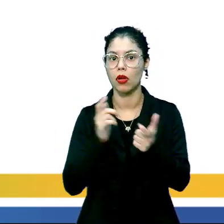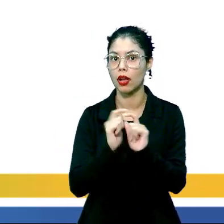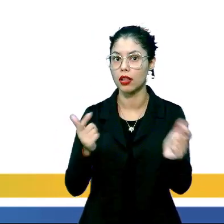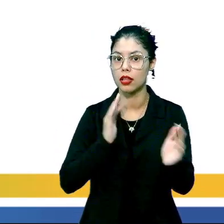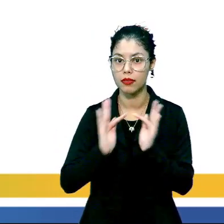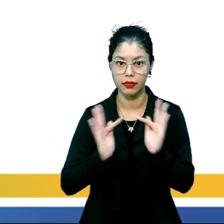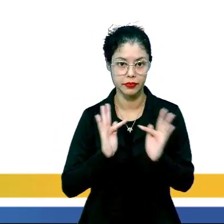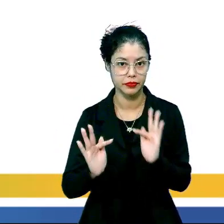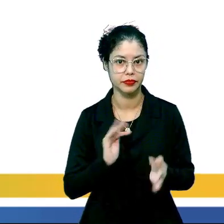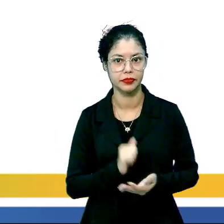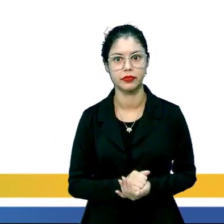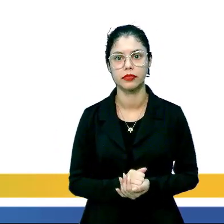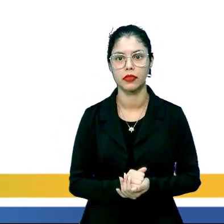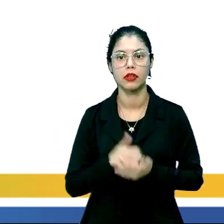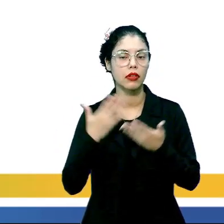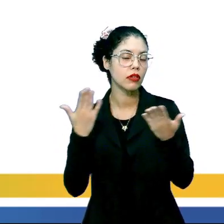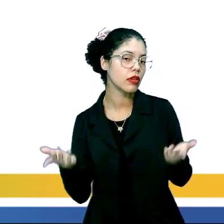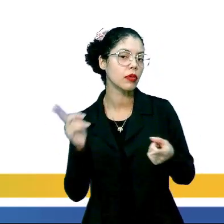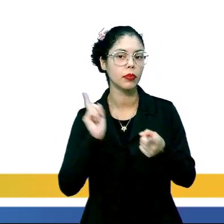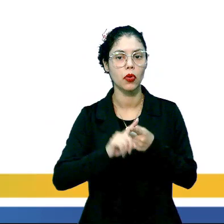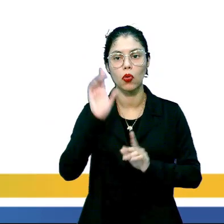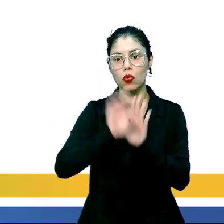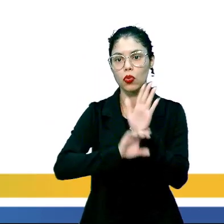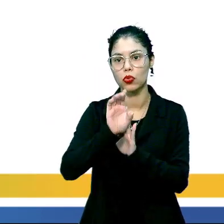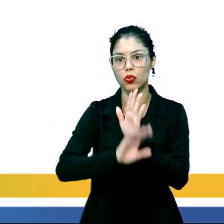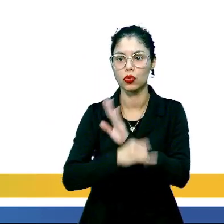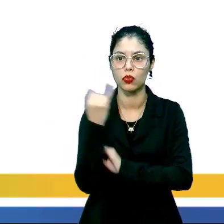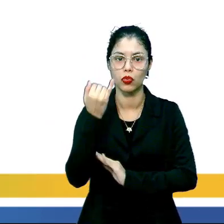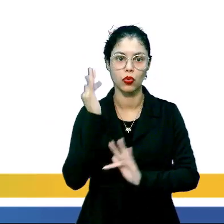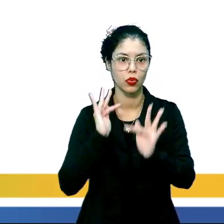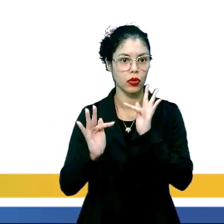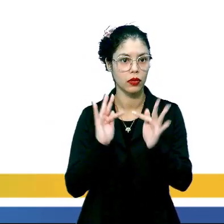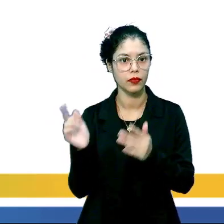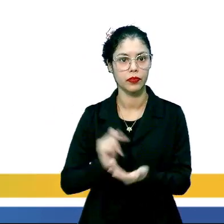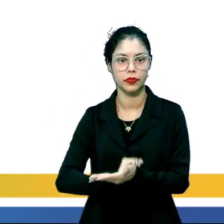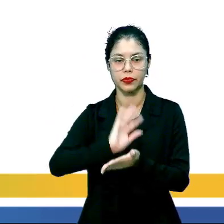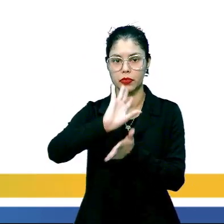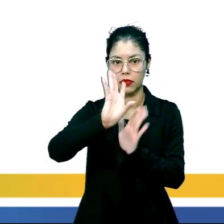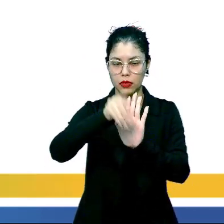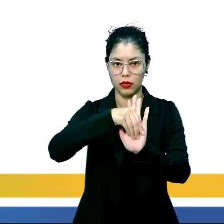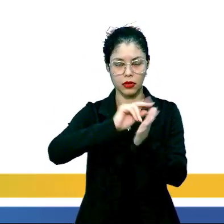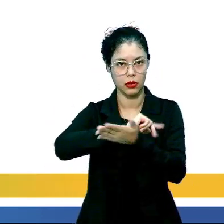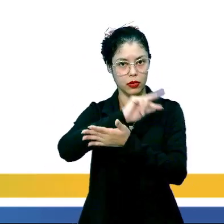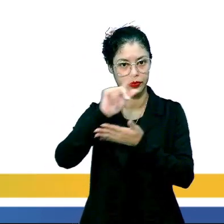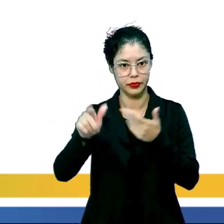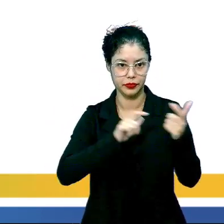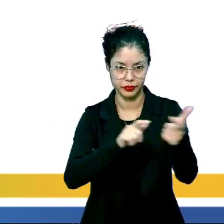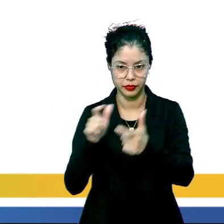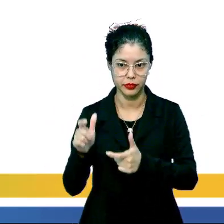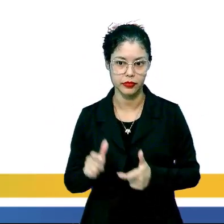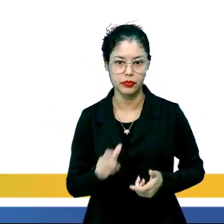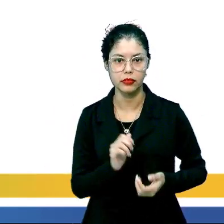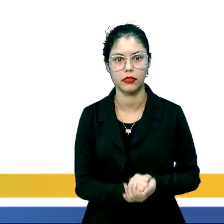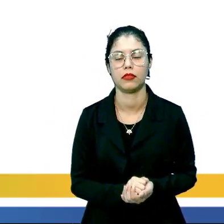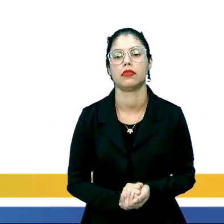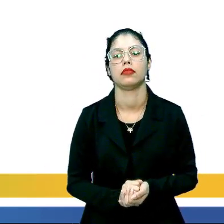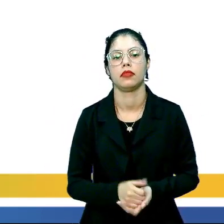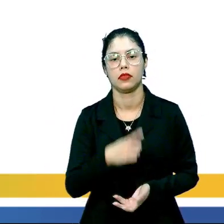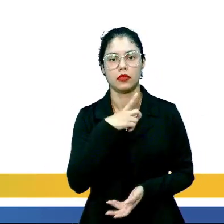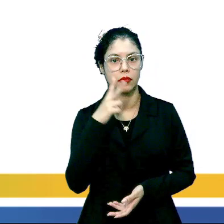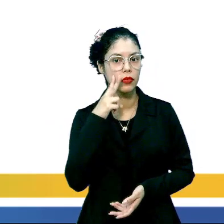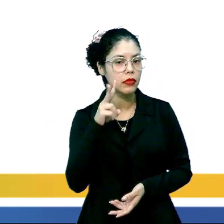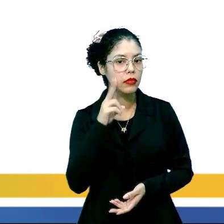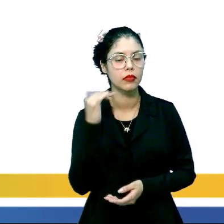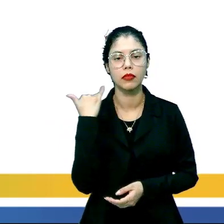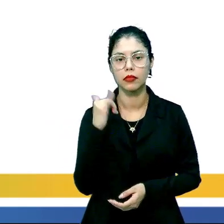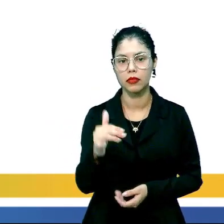grandeza física. Isso porque o conceito importante na física, ela se aplica em diversas áreas. Então a gente vai ver